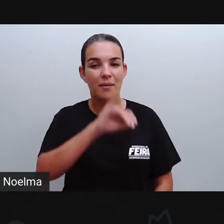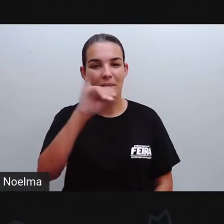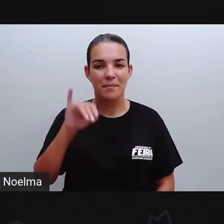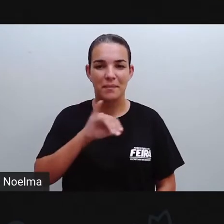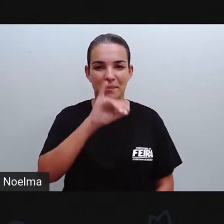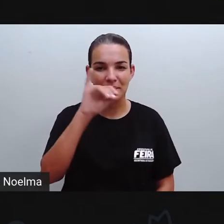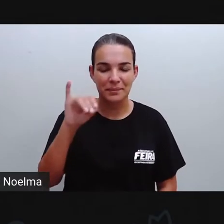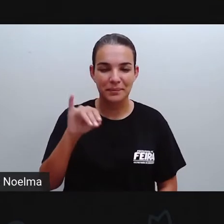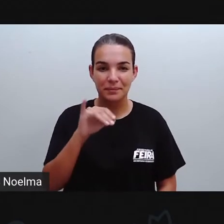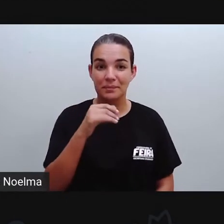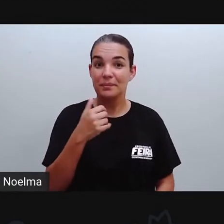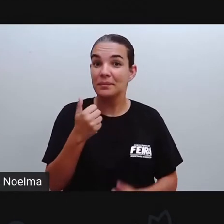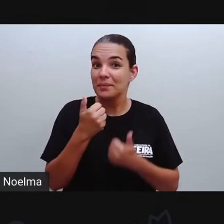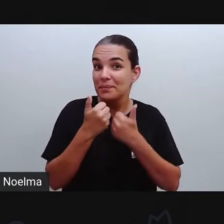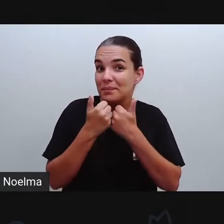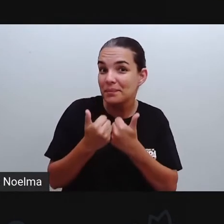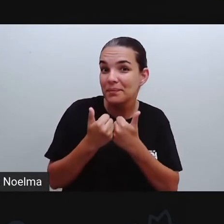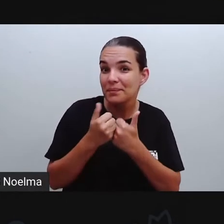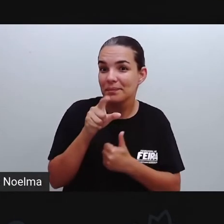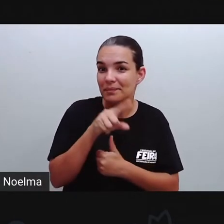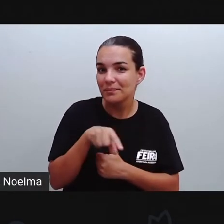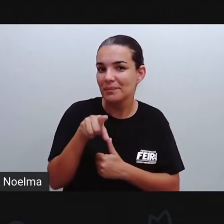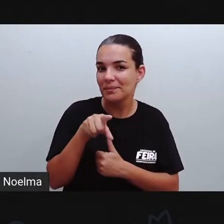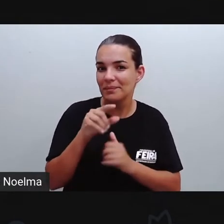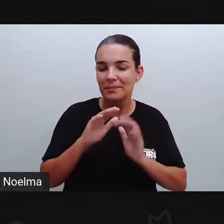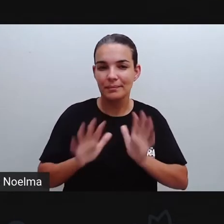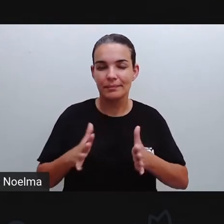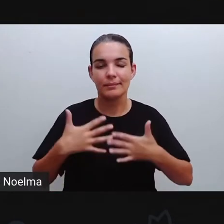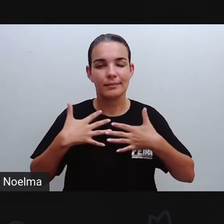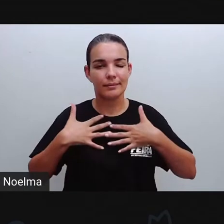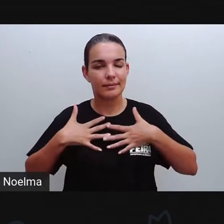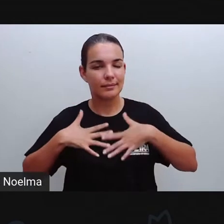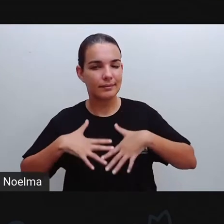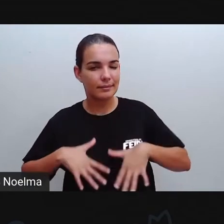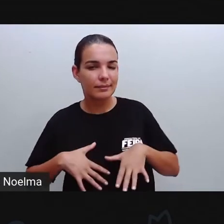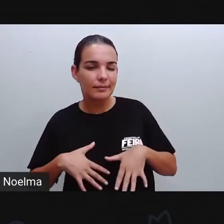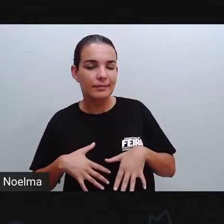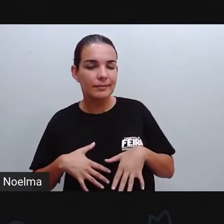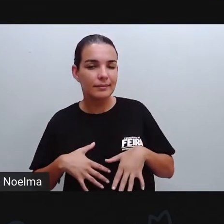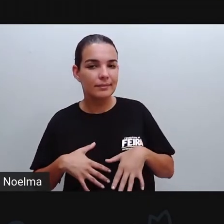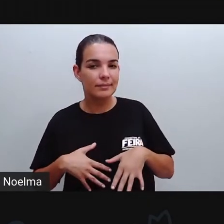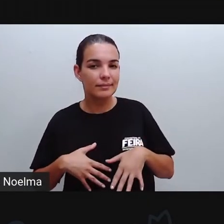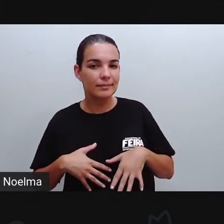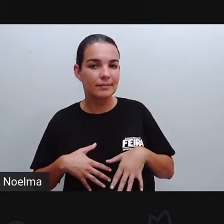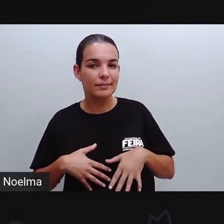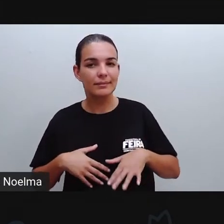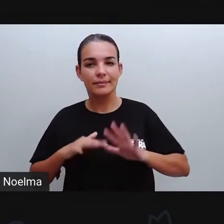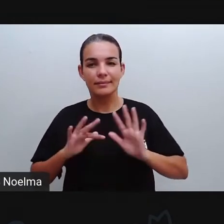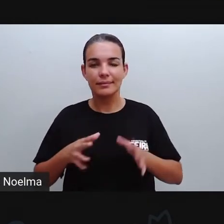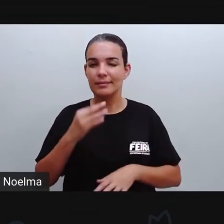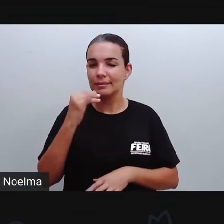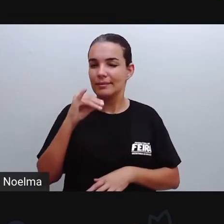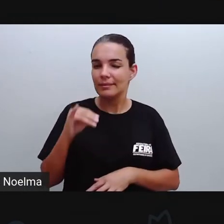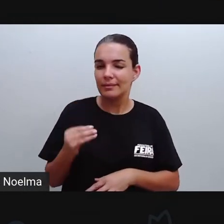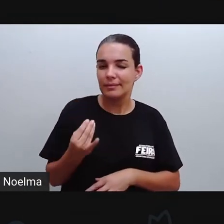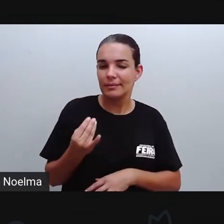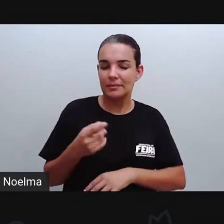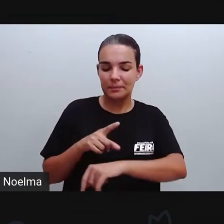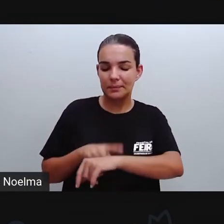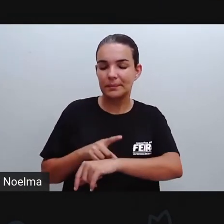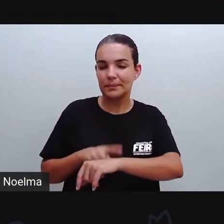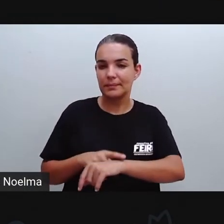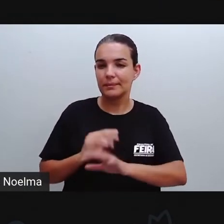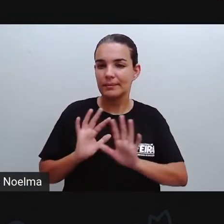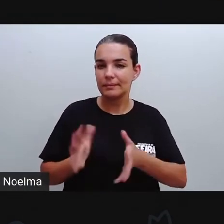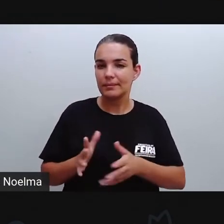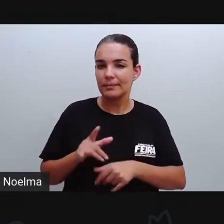Olá, meus amores, e aí, tudo bem com vocês? Já estão descansados? Aproveitaram aí o tempinho que tiveram